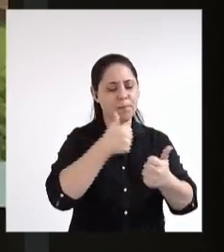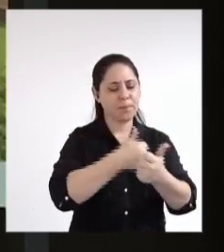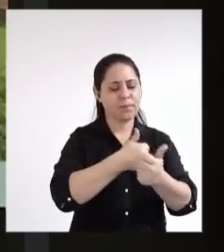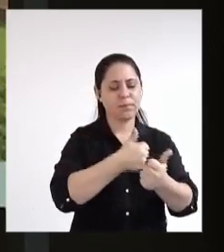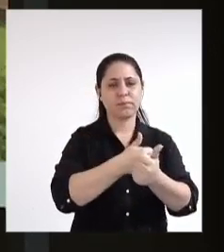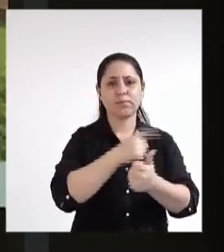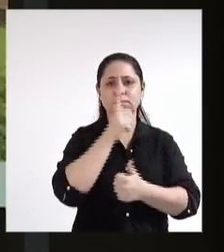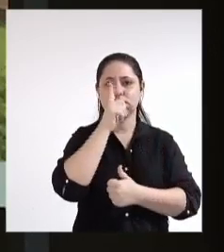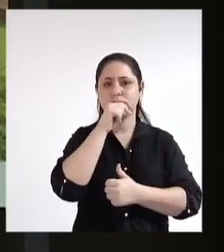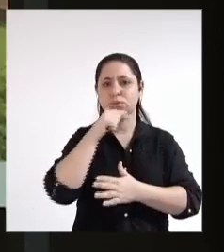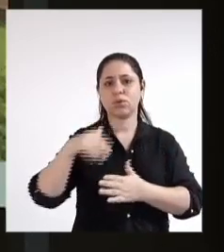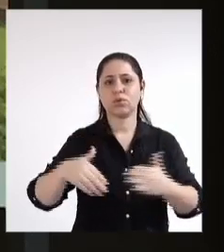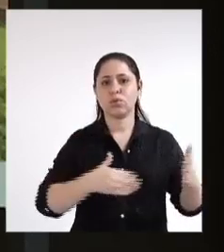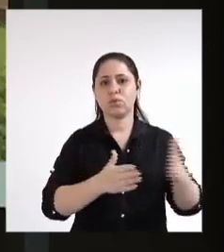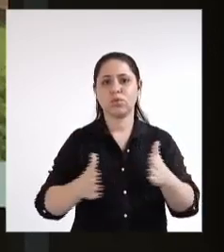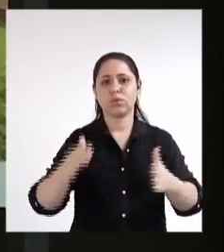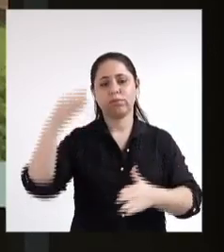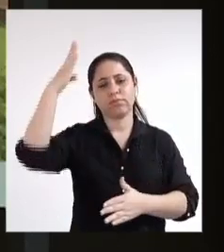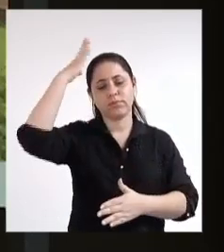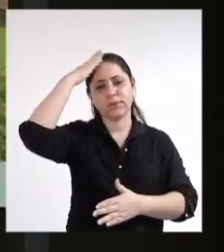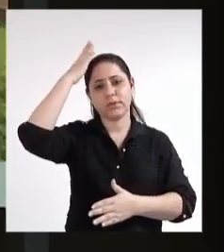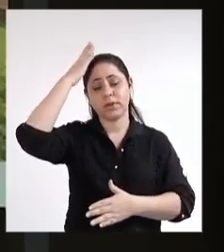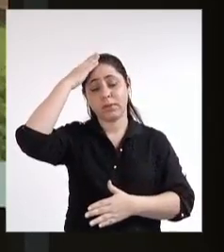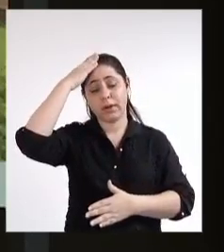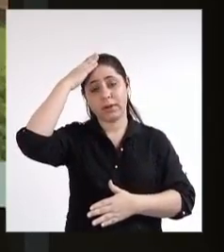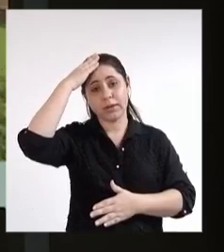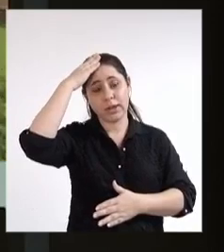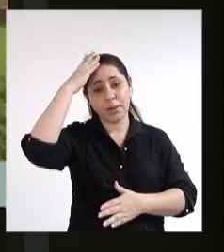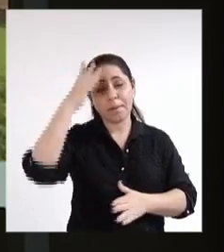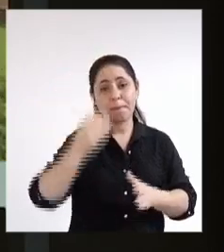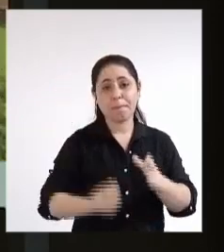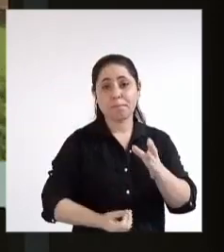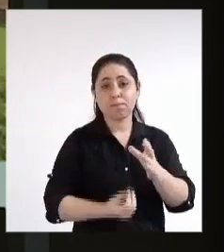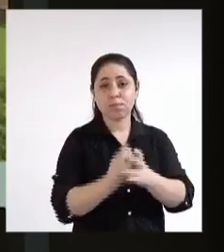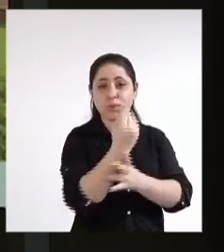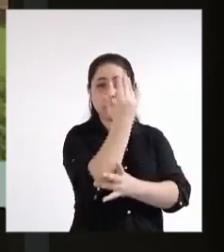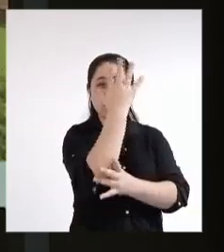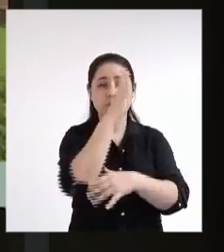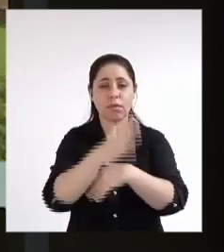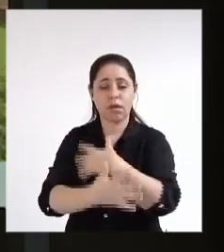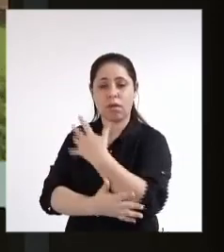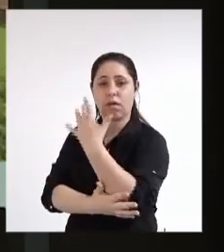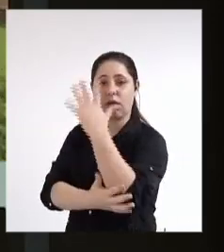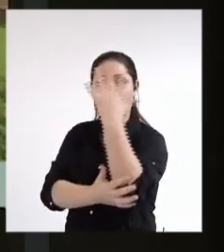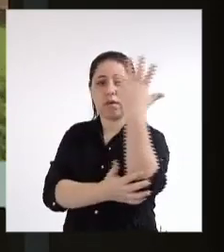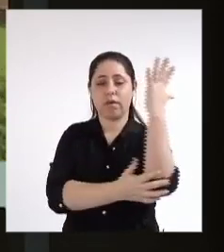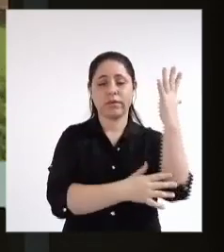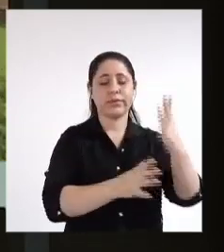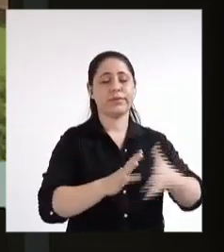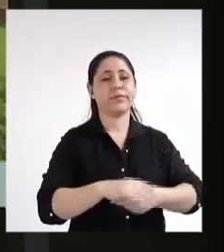uma área com muito potencial bioma mata atlântica na área de várzea lima